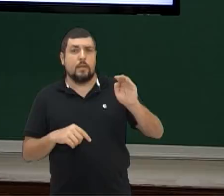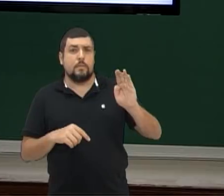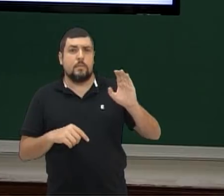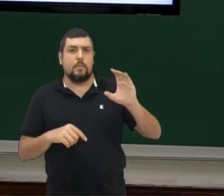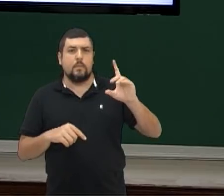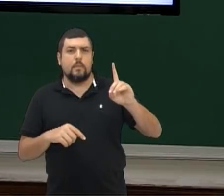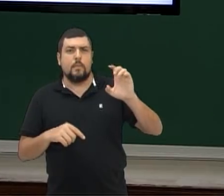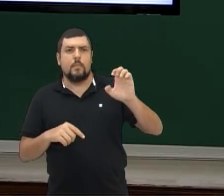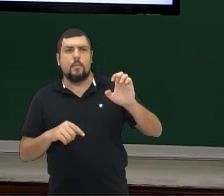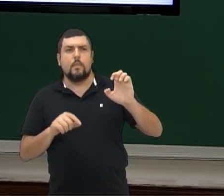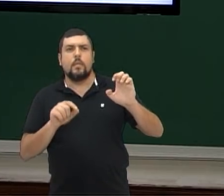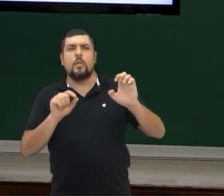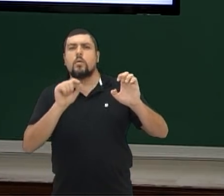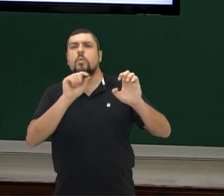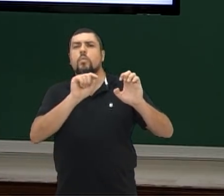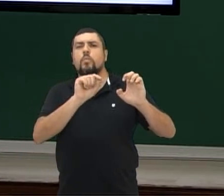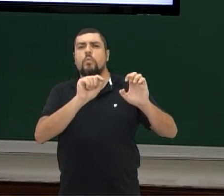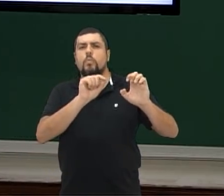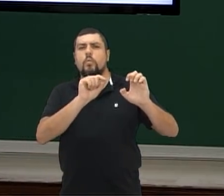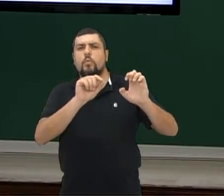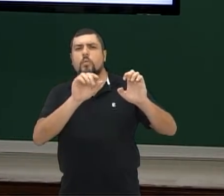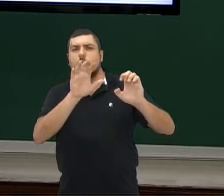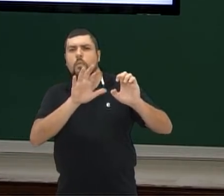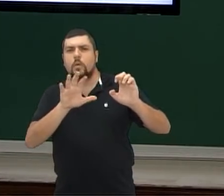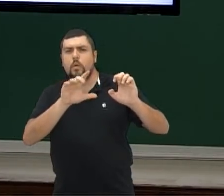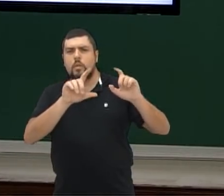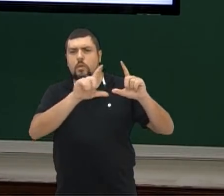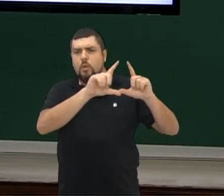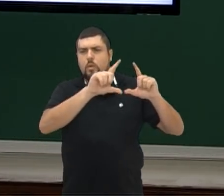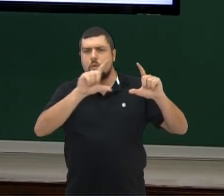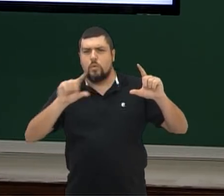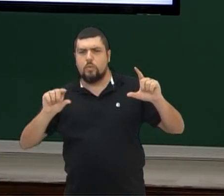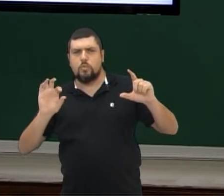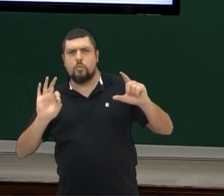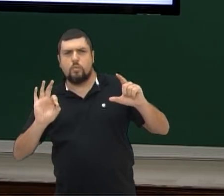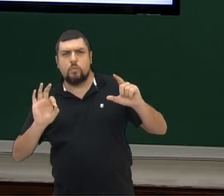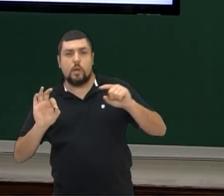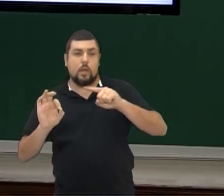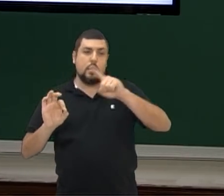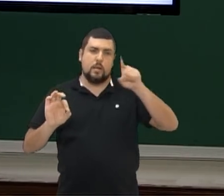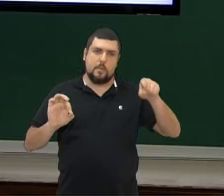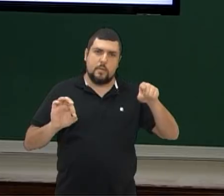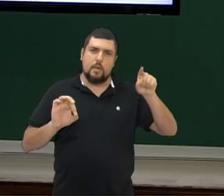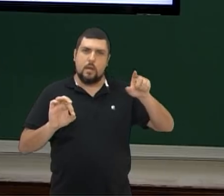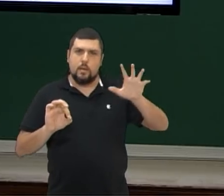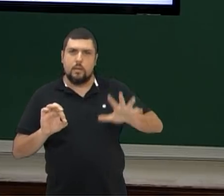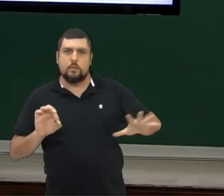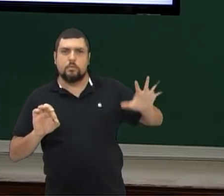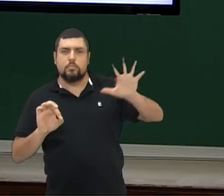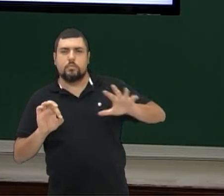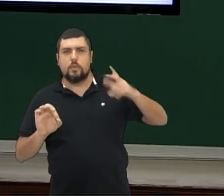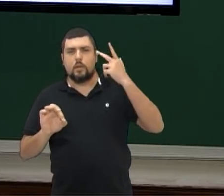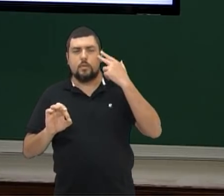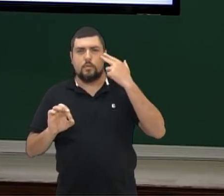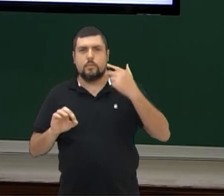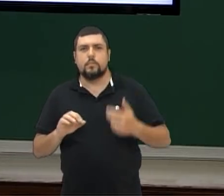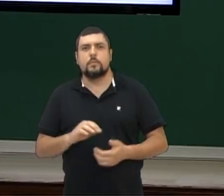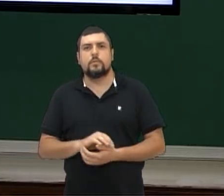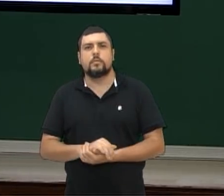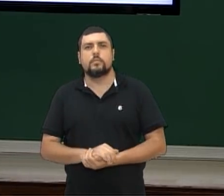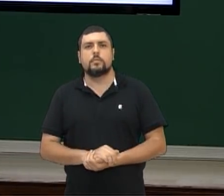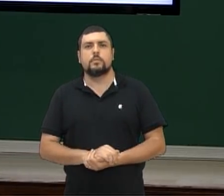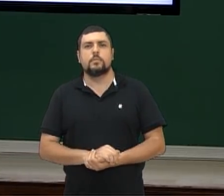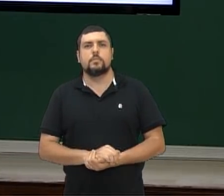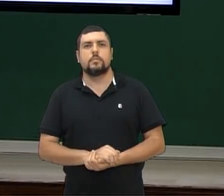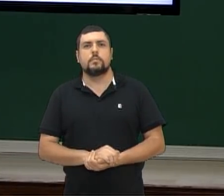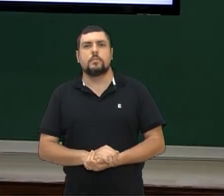e E não pertencem à redução, mas sim à imagem original, que seria no tamanho normal. Ok?